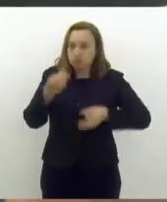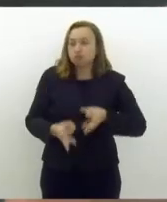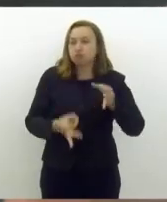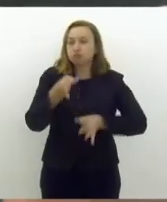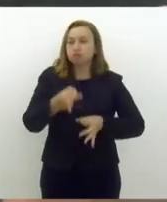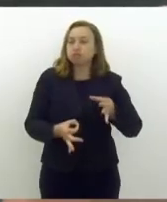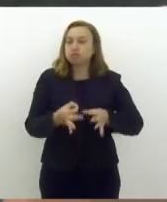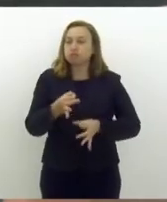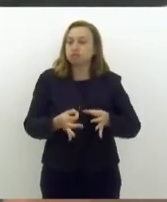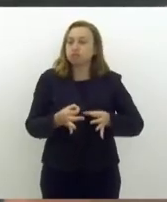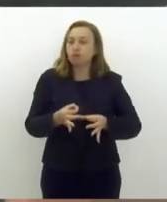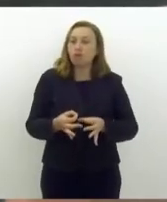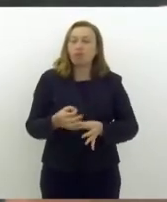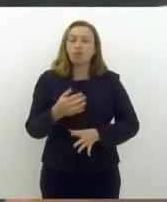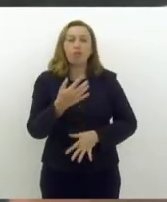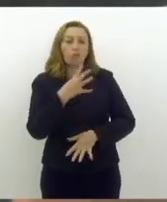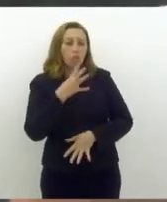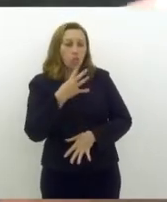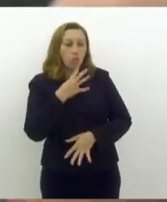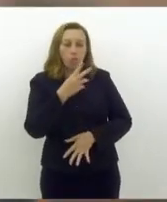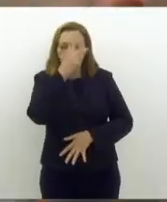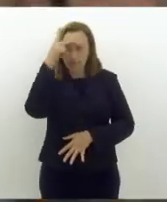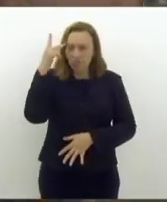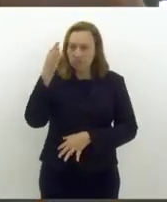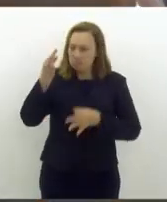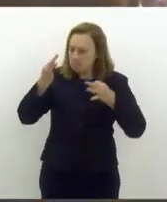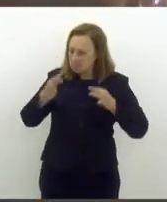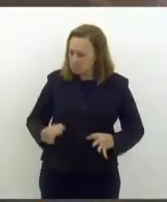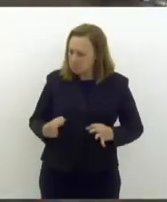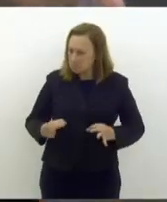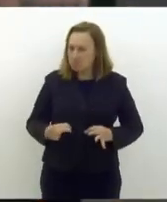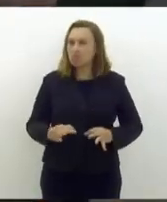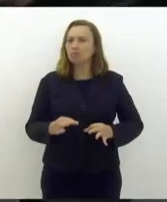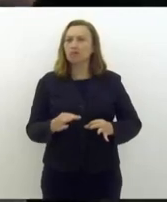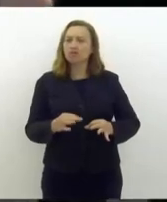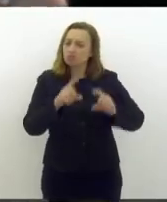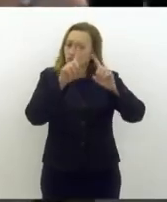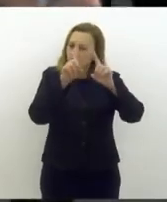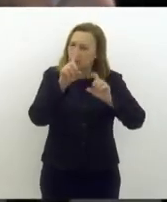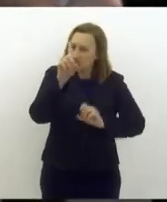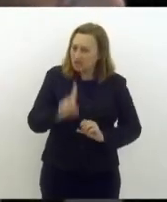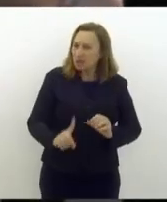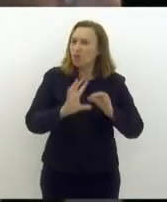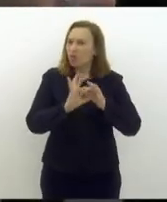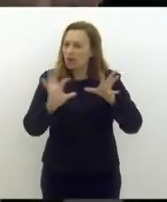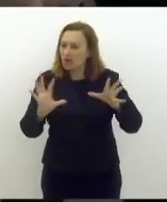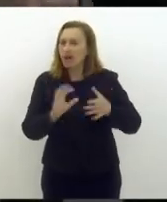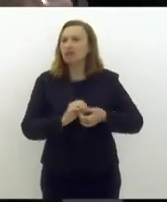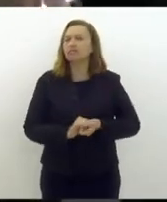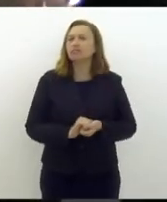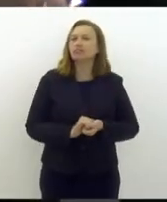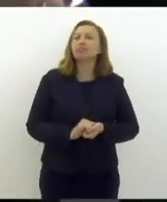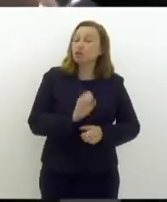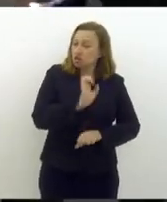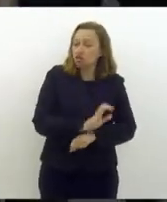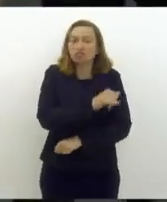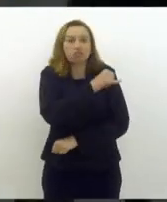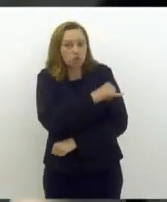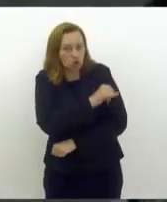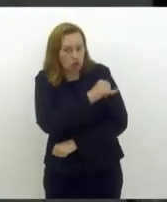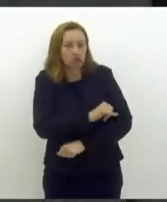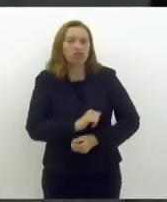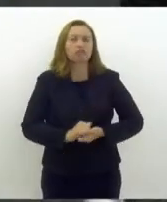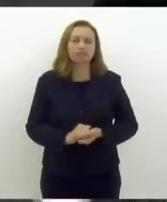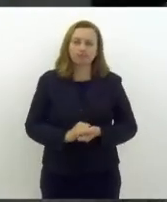pessoa sensata Lúcia garantidora dos direitos Democrata e acho que o Estado do Rio de Janeiro